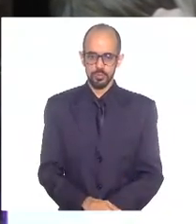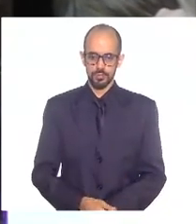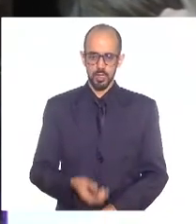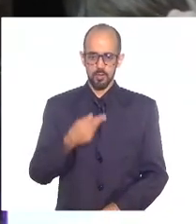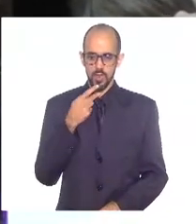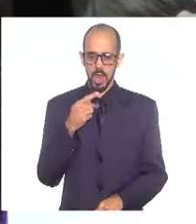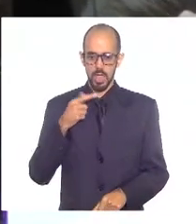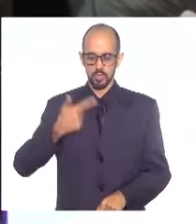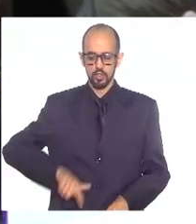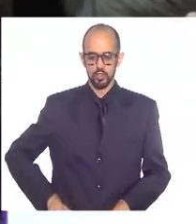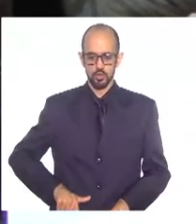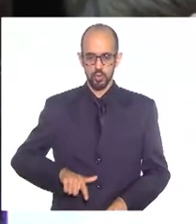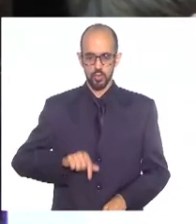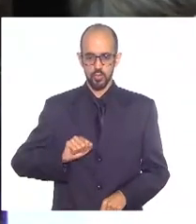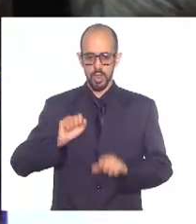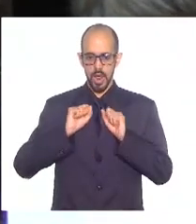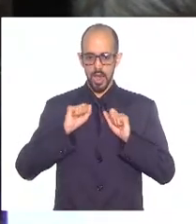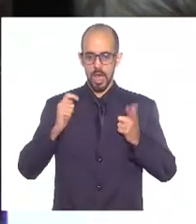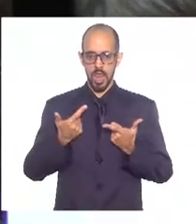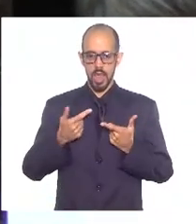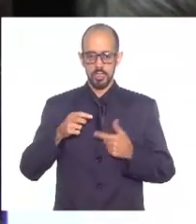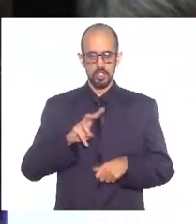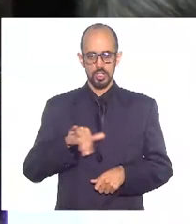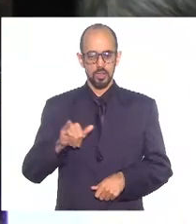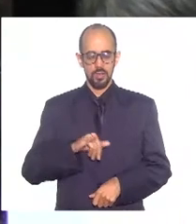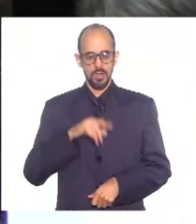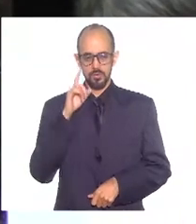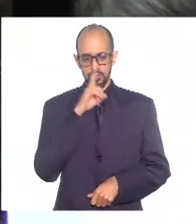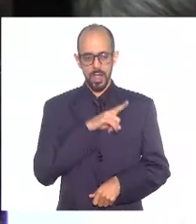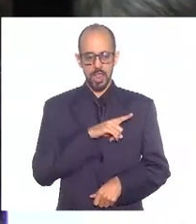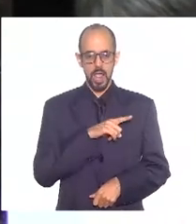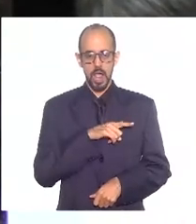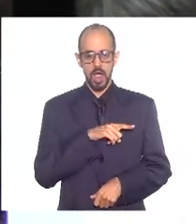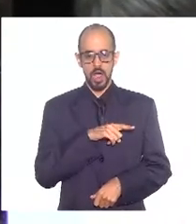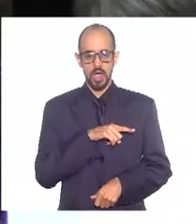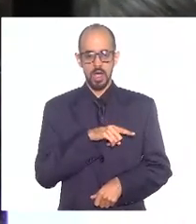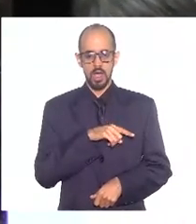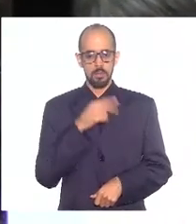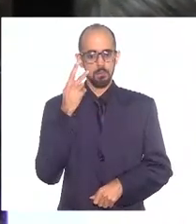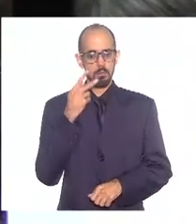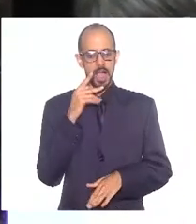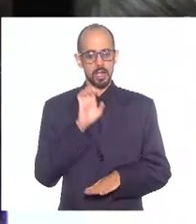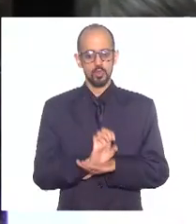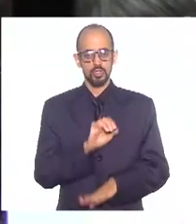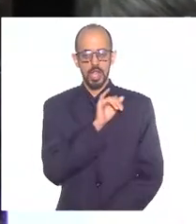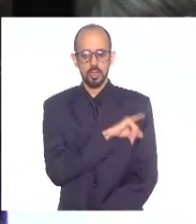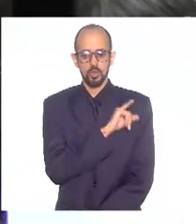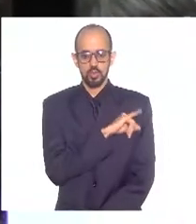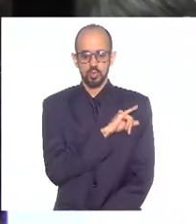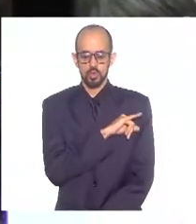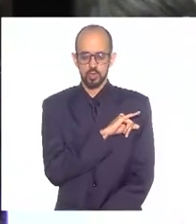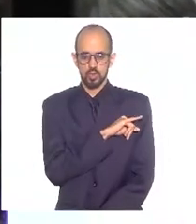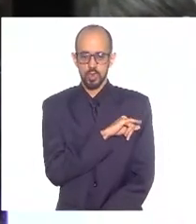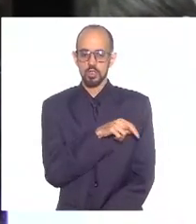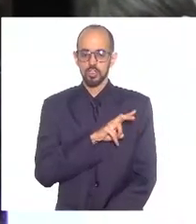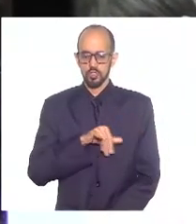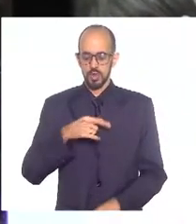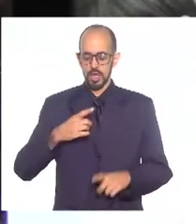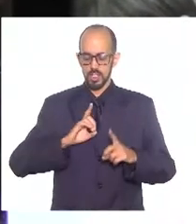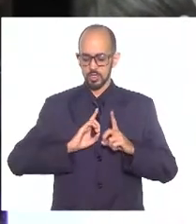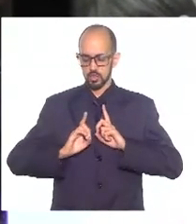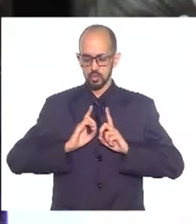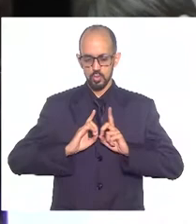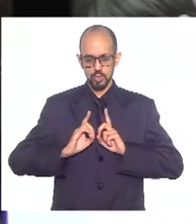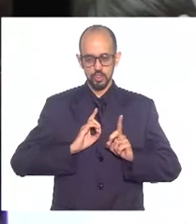dizer mais uma vez, a Assembleia não faltará ao Estado do Rio de Janeiro. Mas vamos discutir as mensagens,